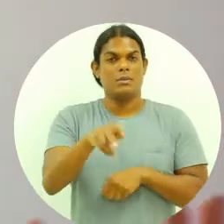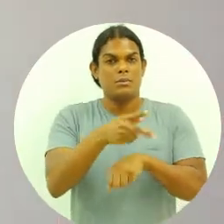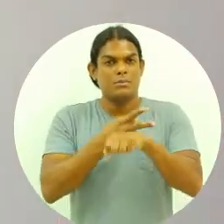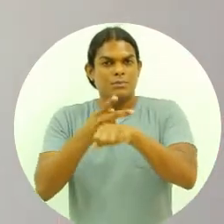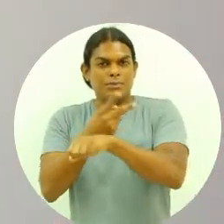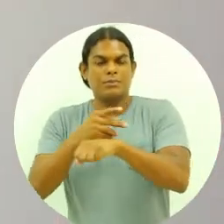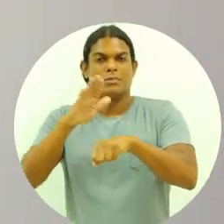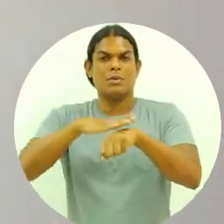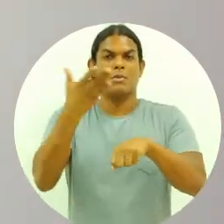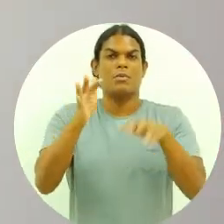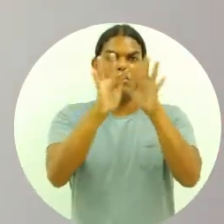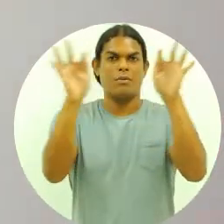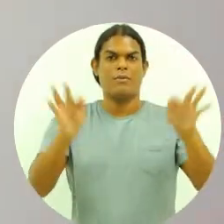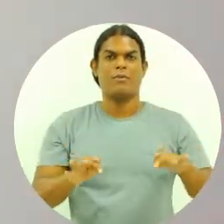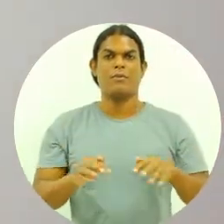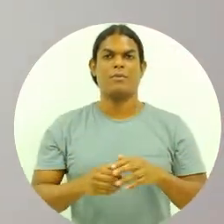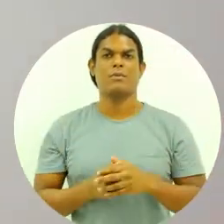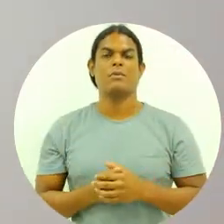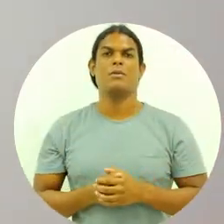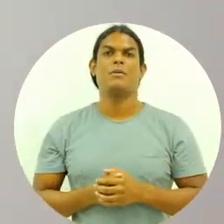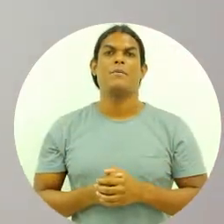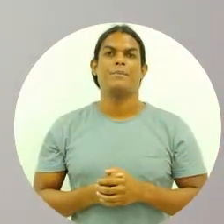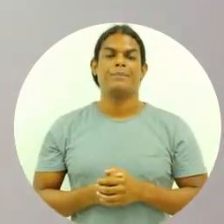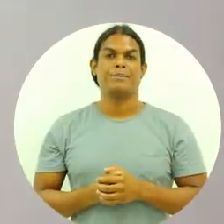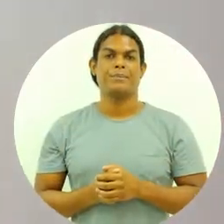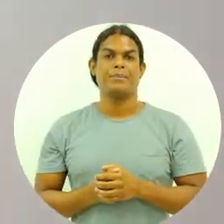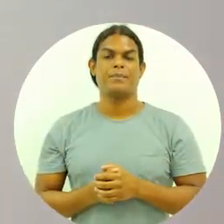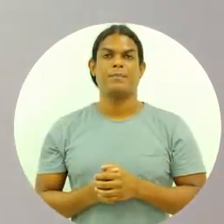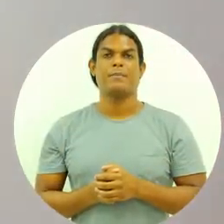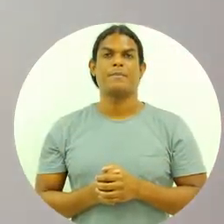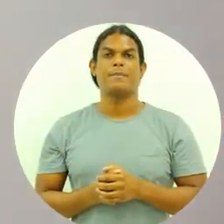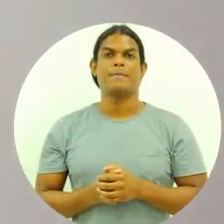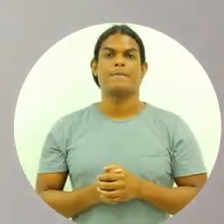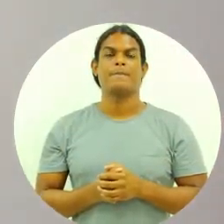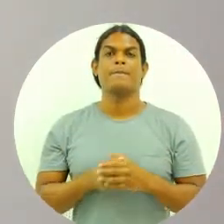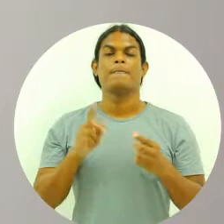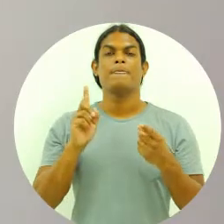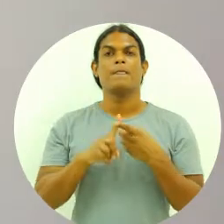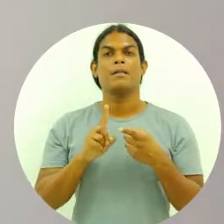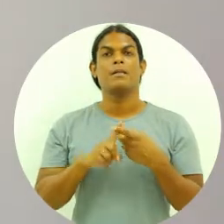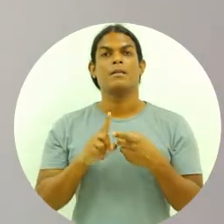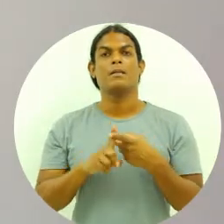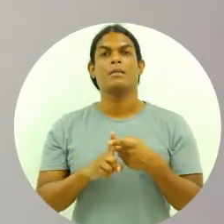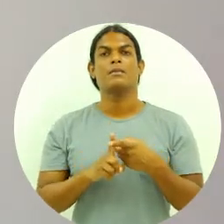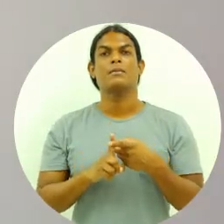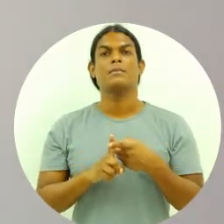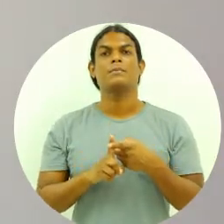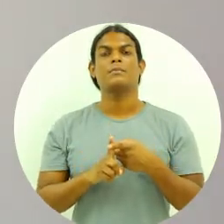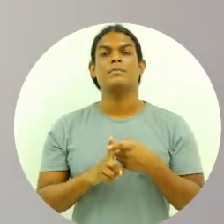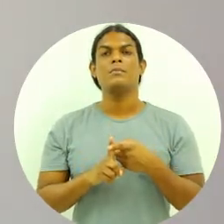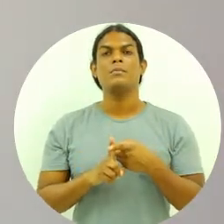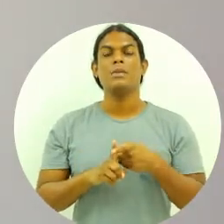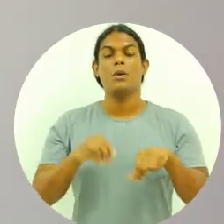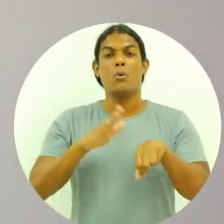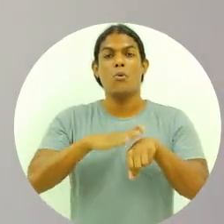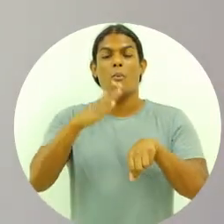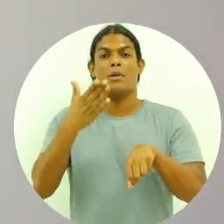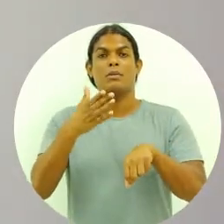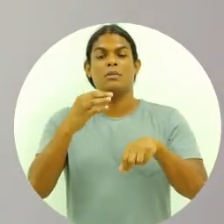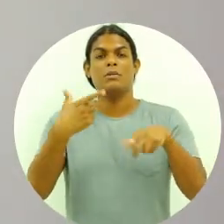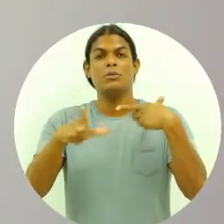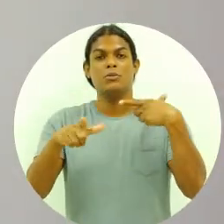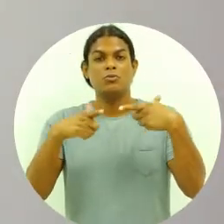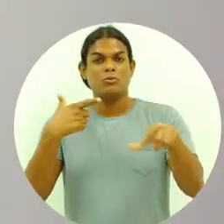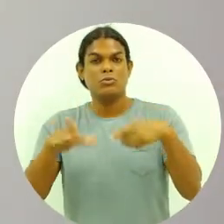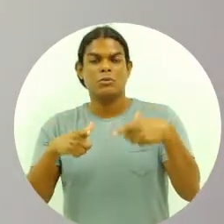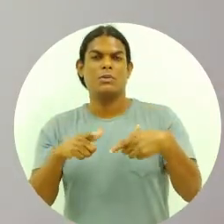maneira. Esse é um foco. Existe um outro foco também, que é a eficiência dos próprios agentes. Então, a partir